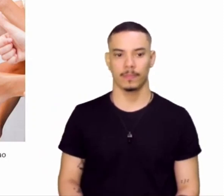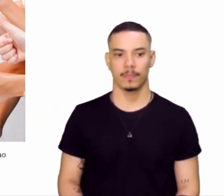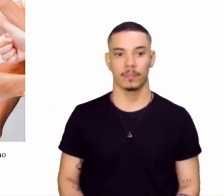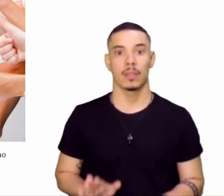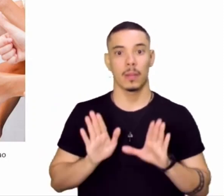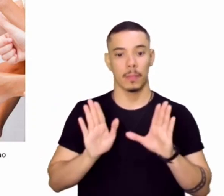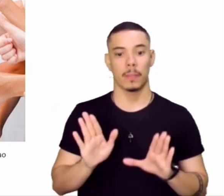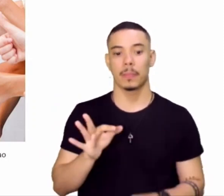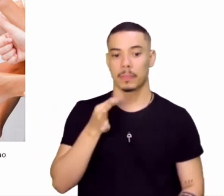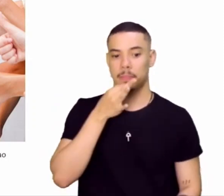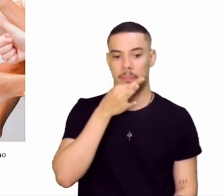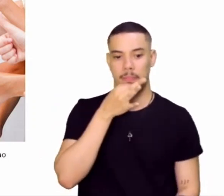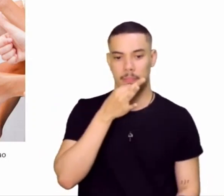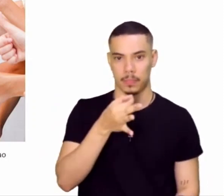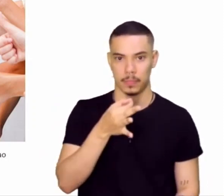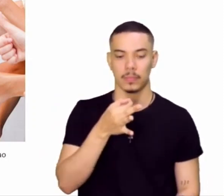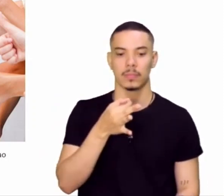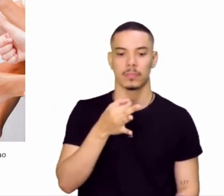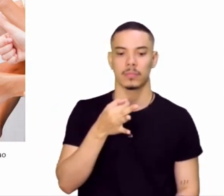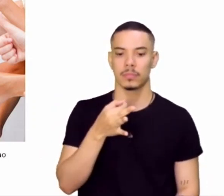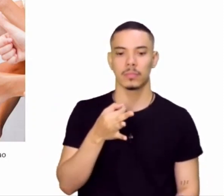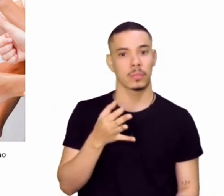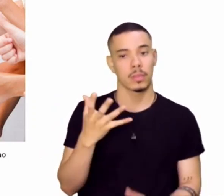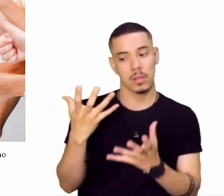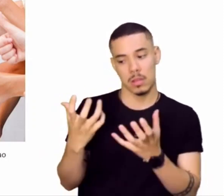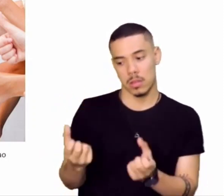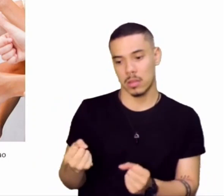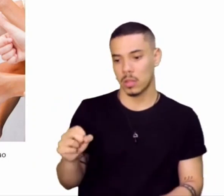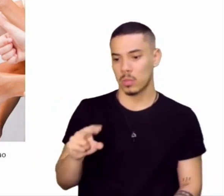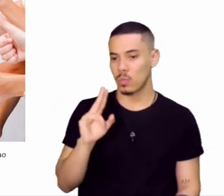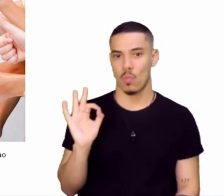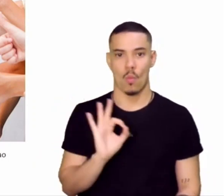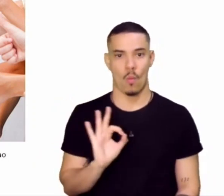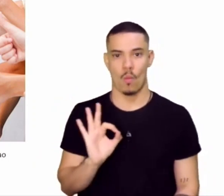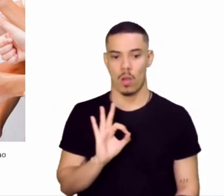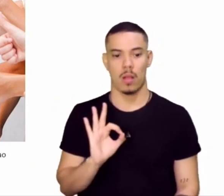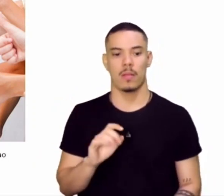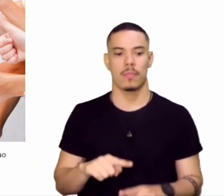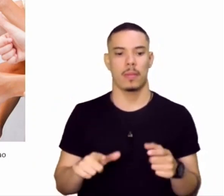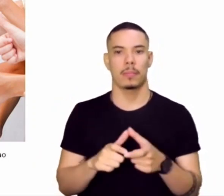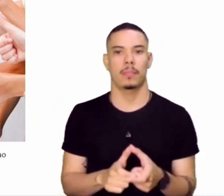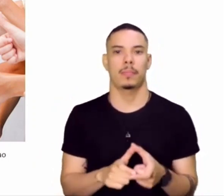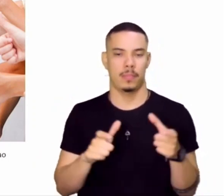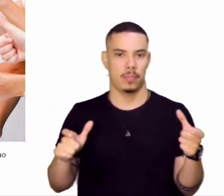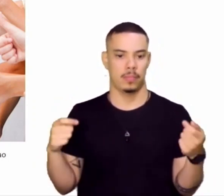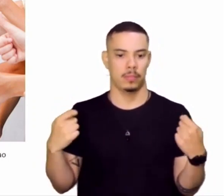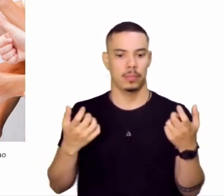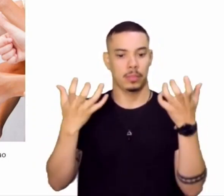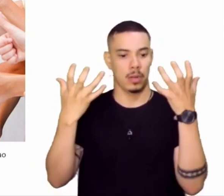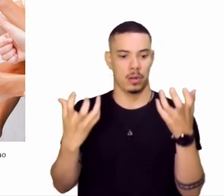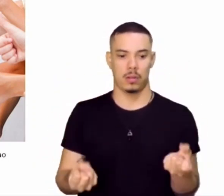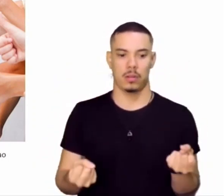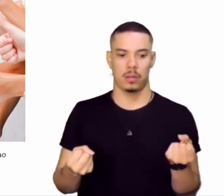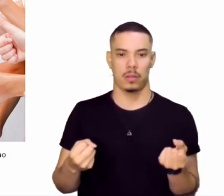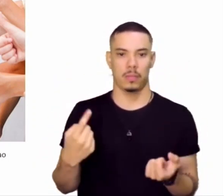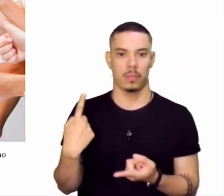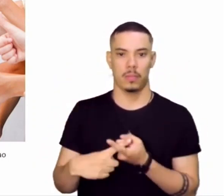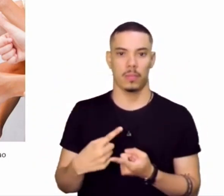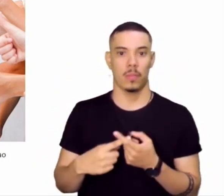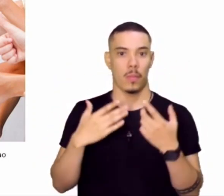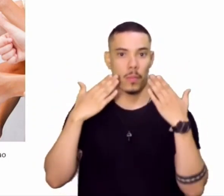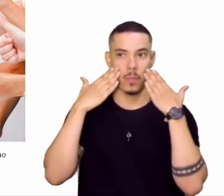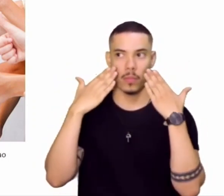sua opinião era aprovada ou rejeitada, era debatida, etc. Pela maioria deve ser aceita a decisão tomada